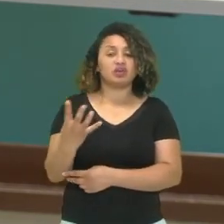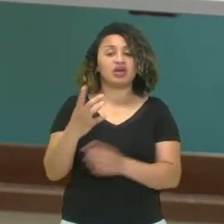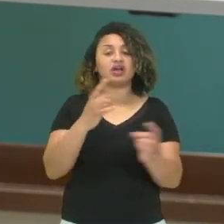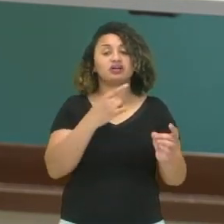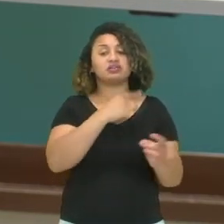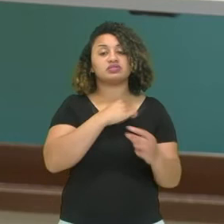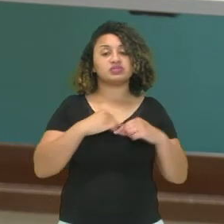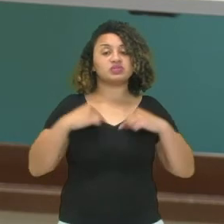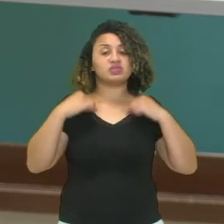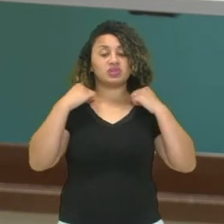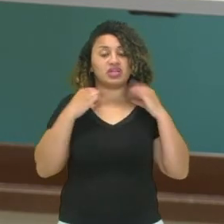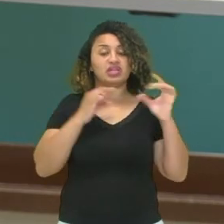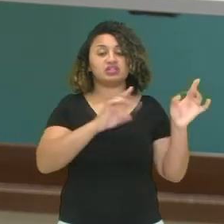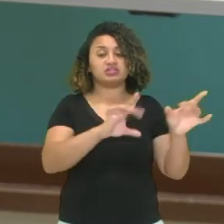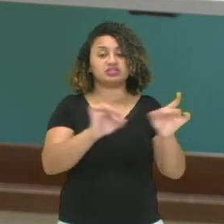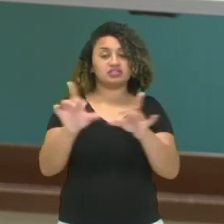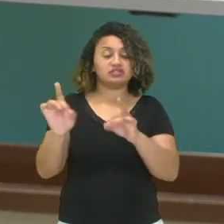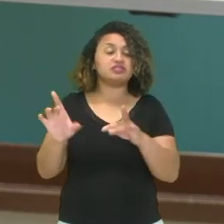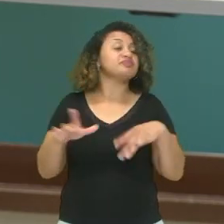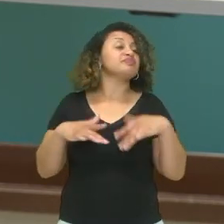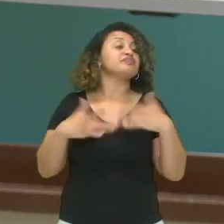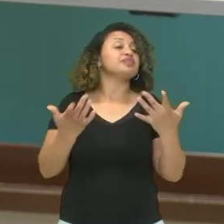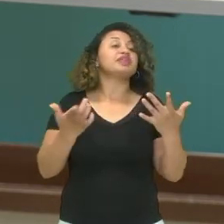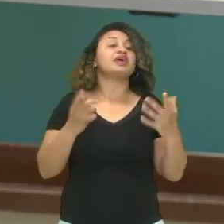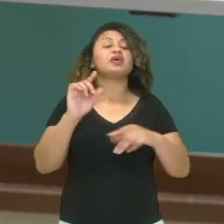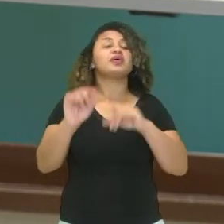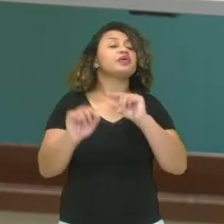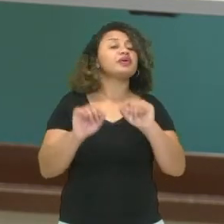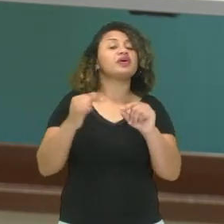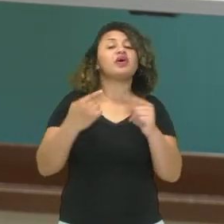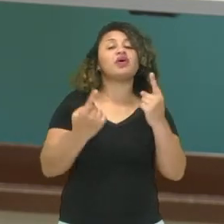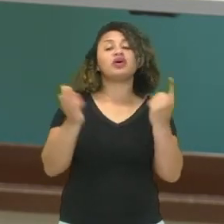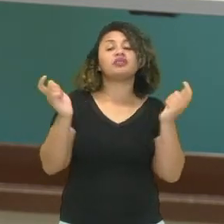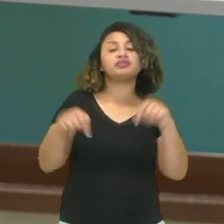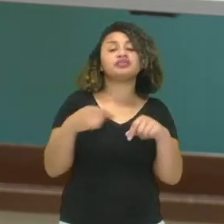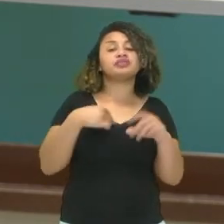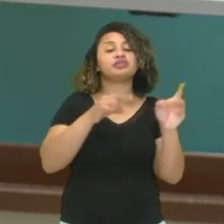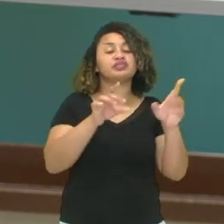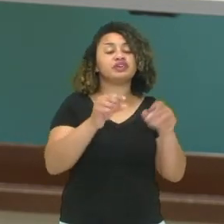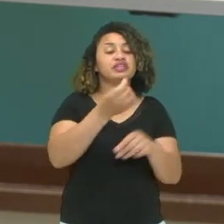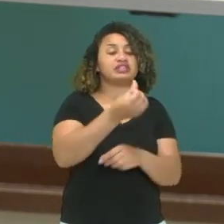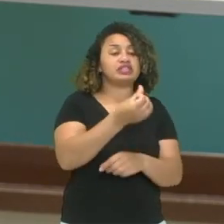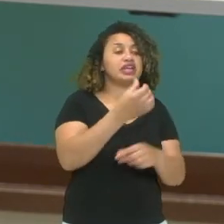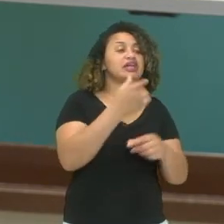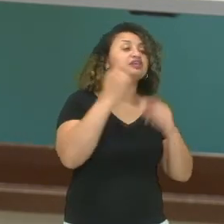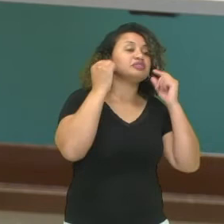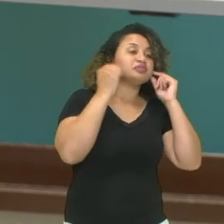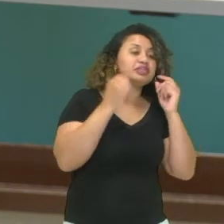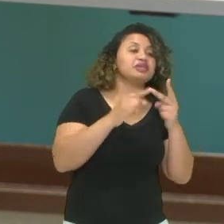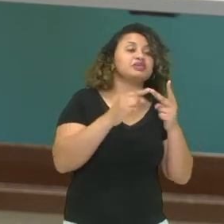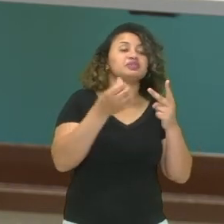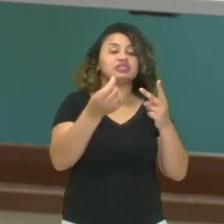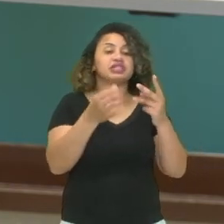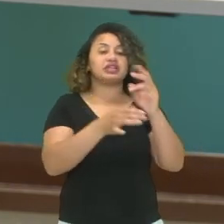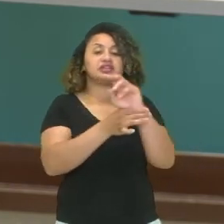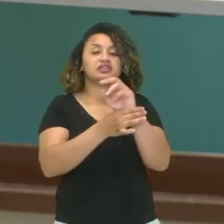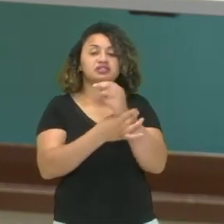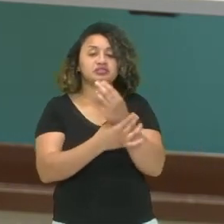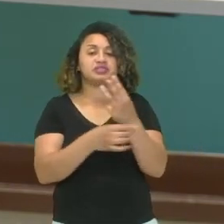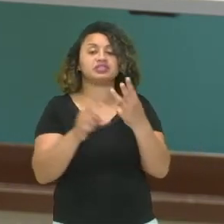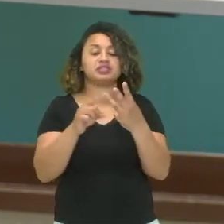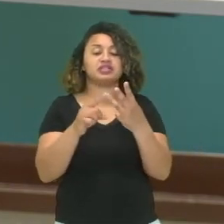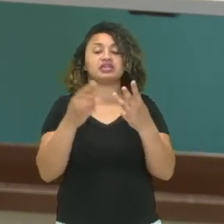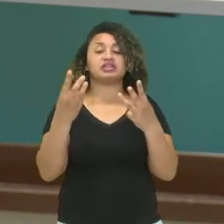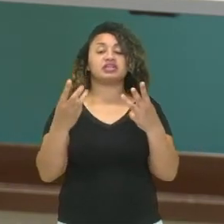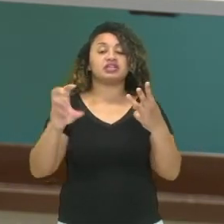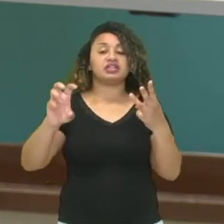colares. Portanto, o que é a estimativa da venda delas? 6 brincos, 6 pulseiras e 34